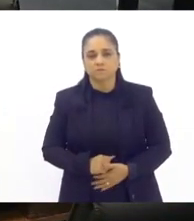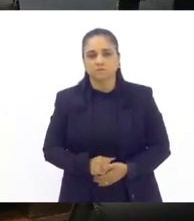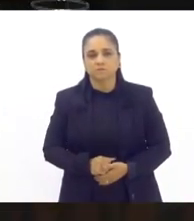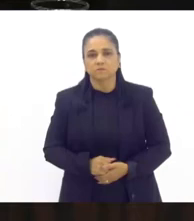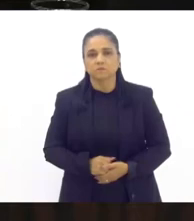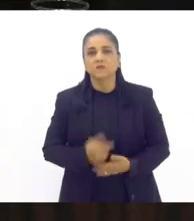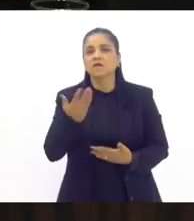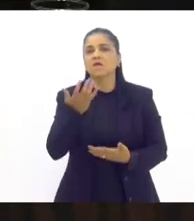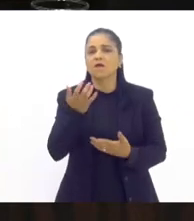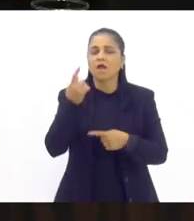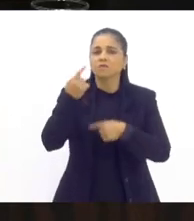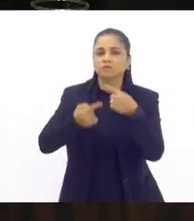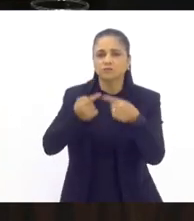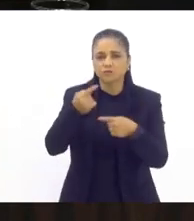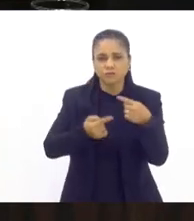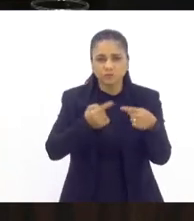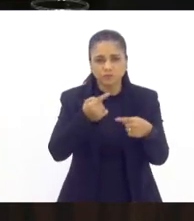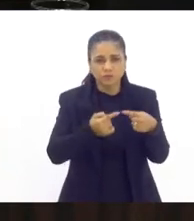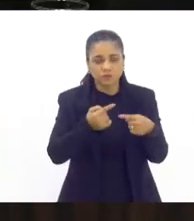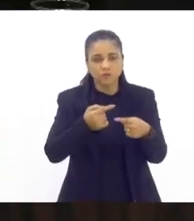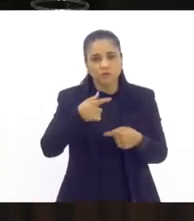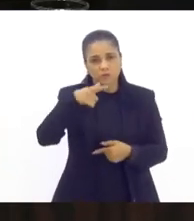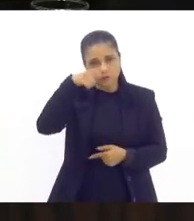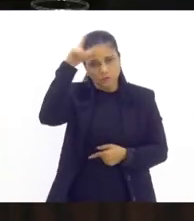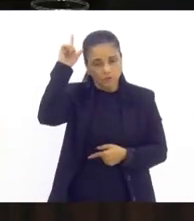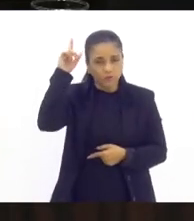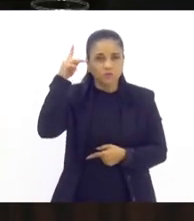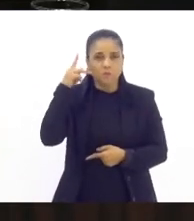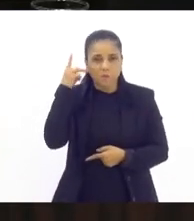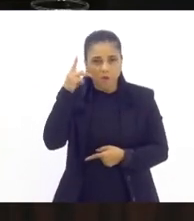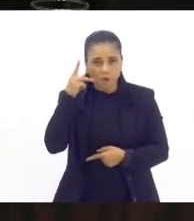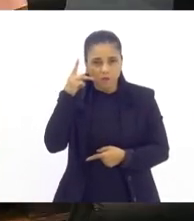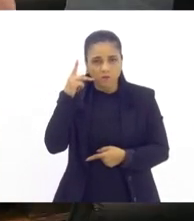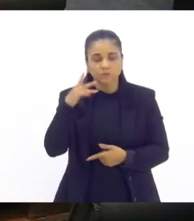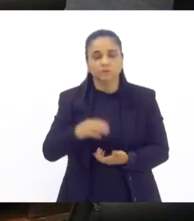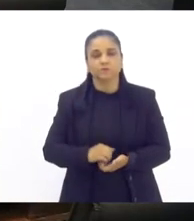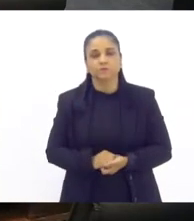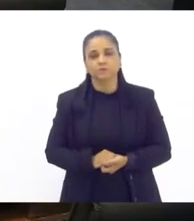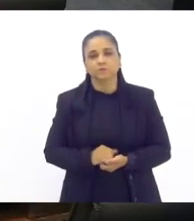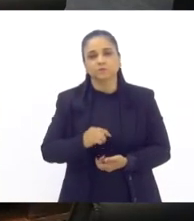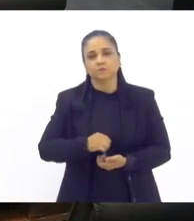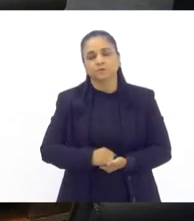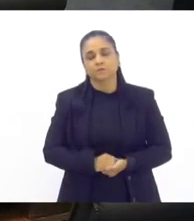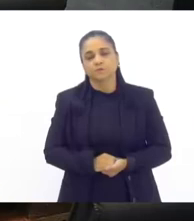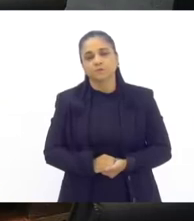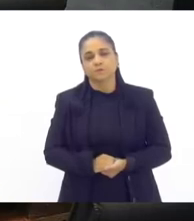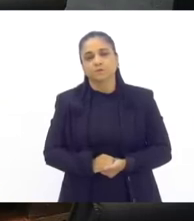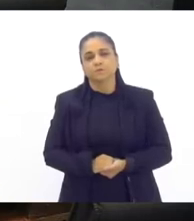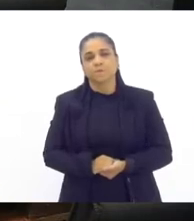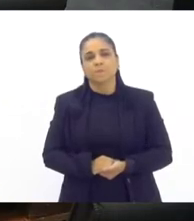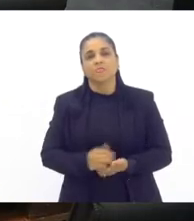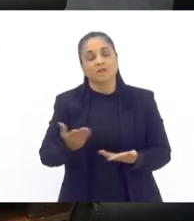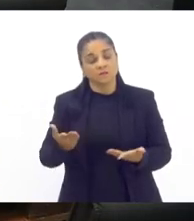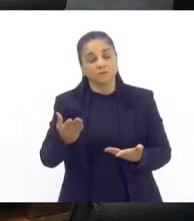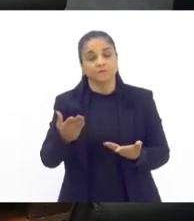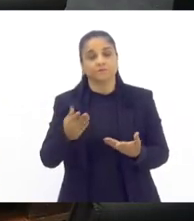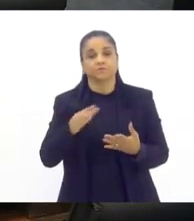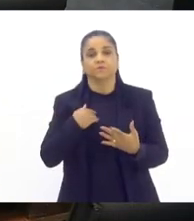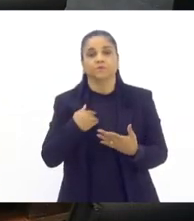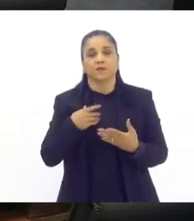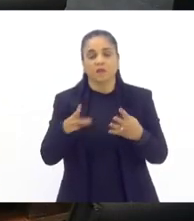Quem quer discutir? Luiz Paulo. Nosso deputado Luiz Paulo. Em adendo